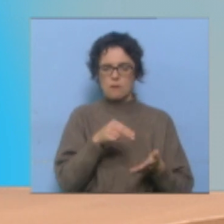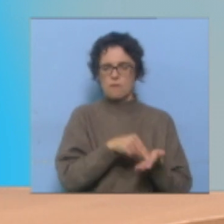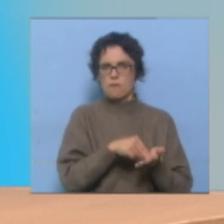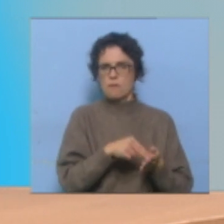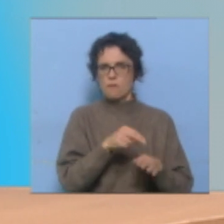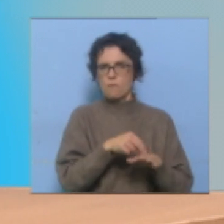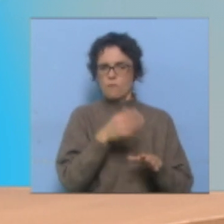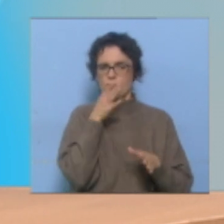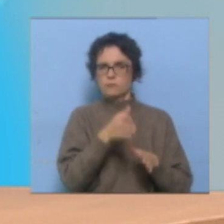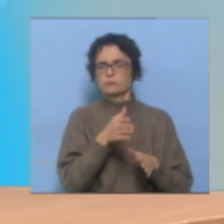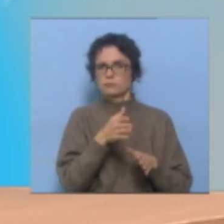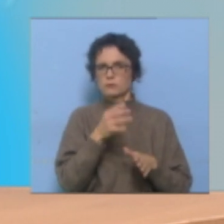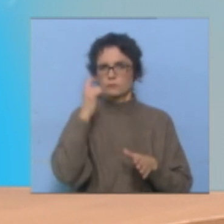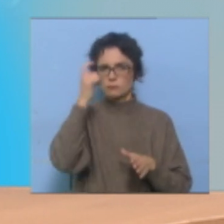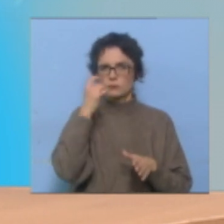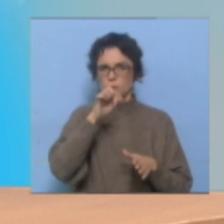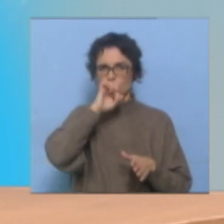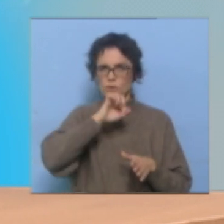do pensamento do bispo